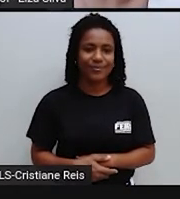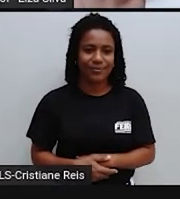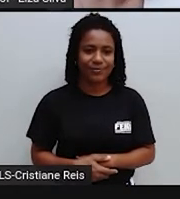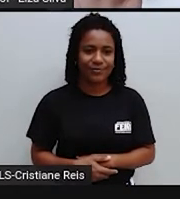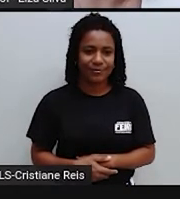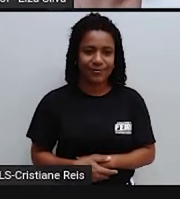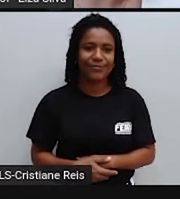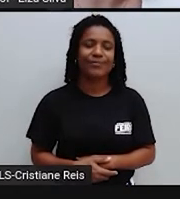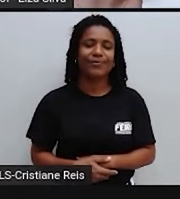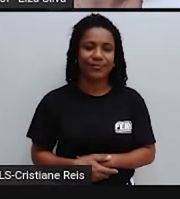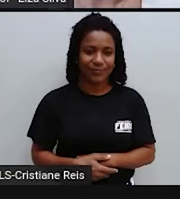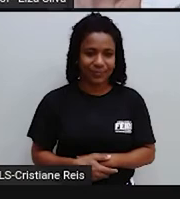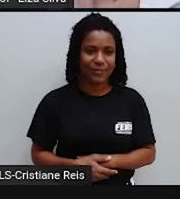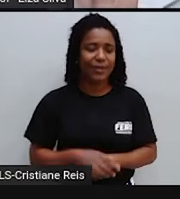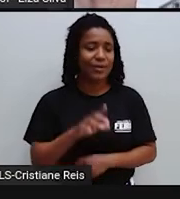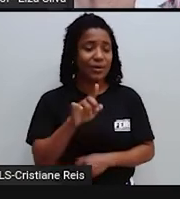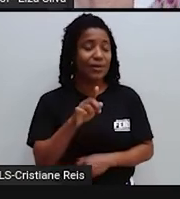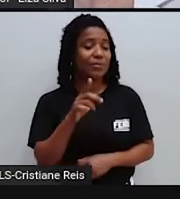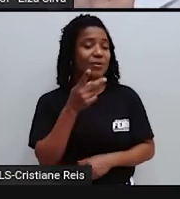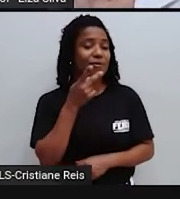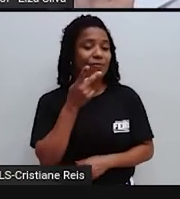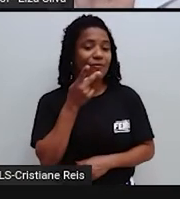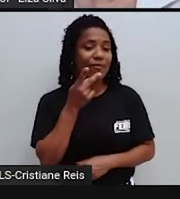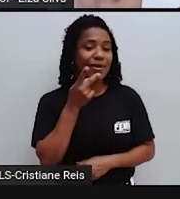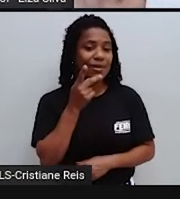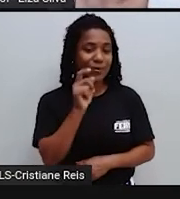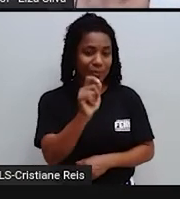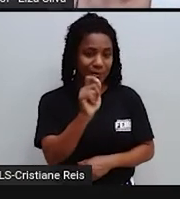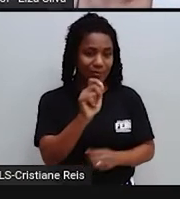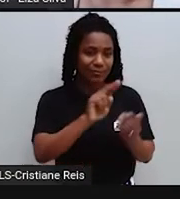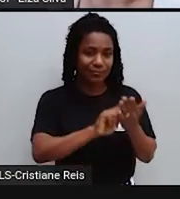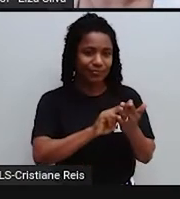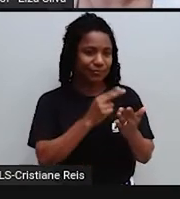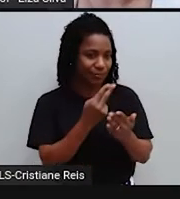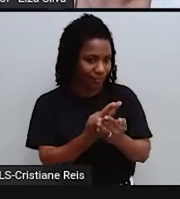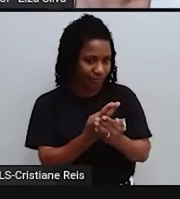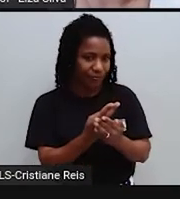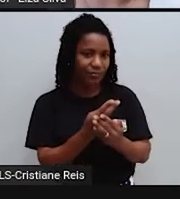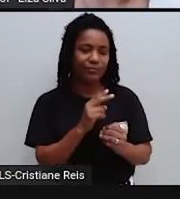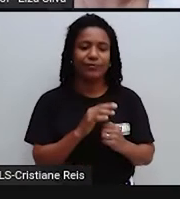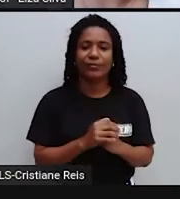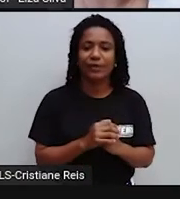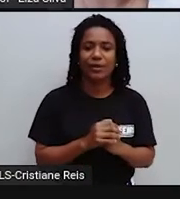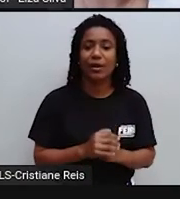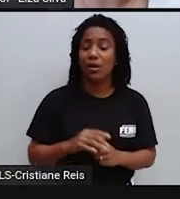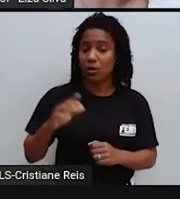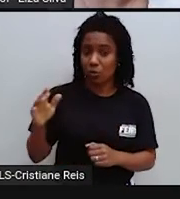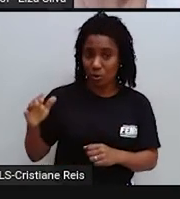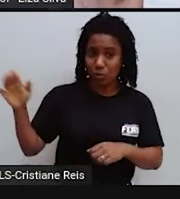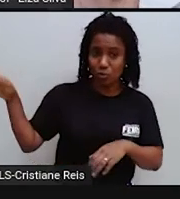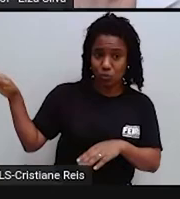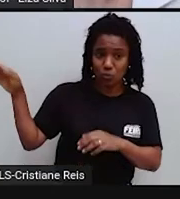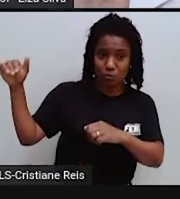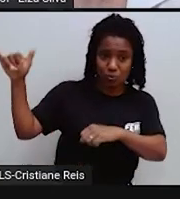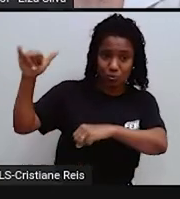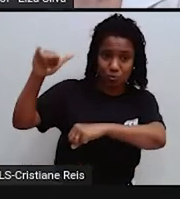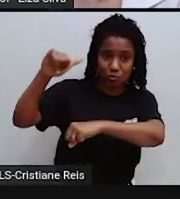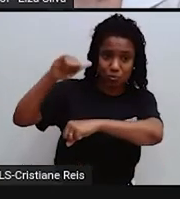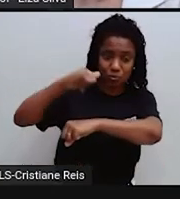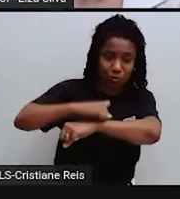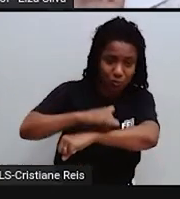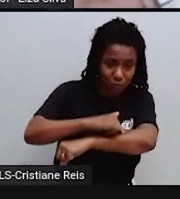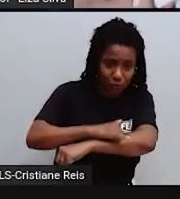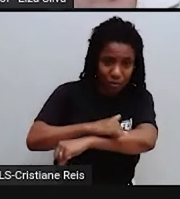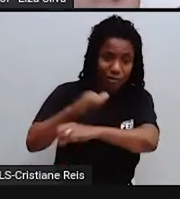nessa situação? Ele diz, quando chegarmos ao aeroporto, O que é que eles irão